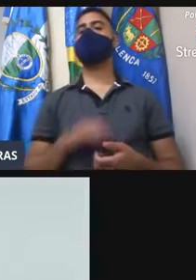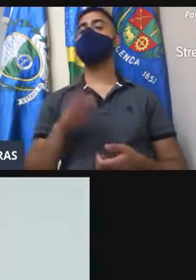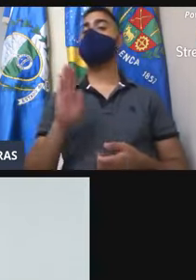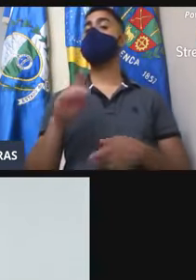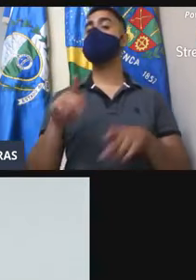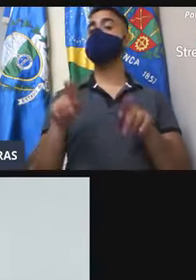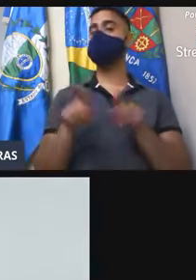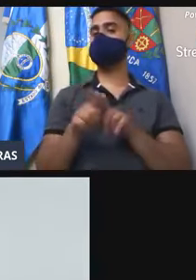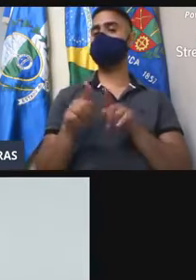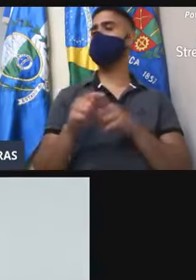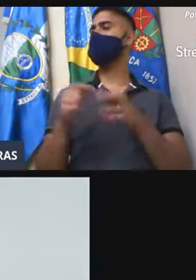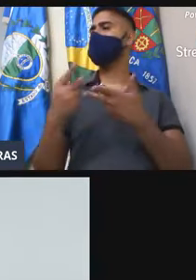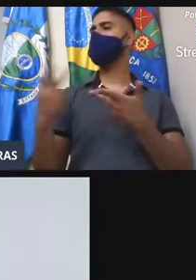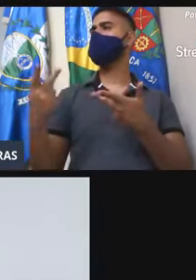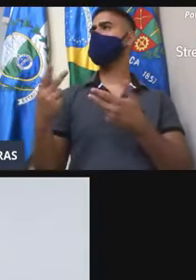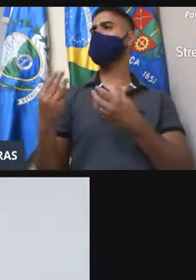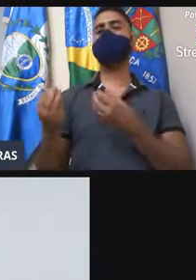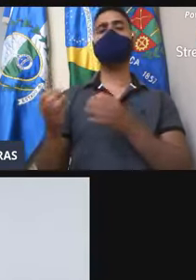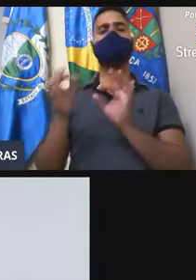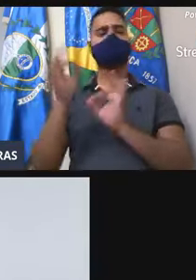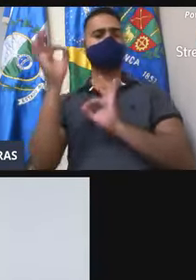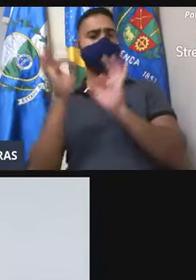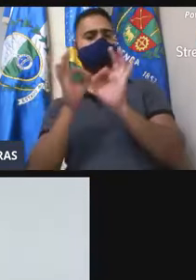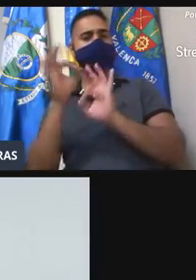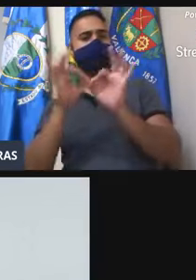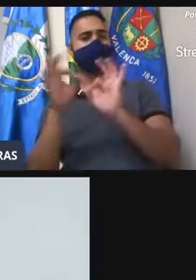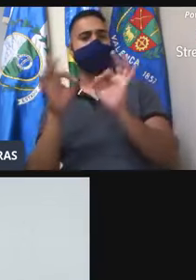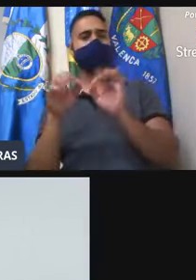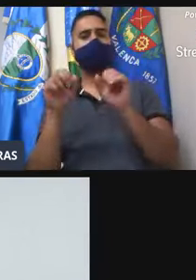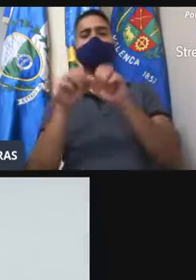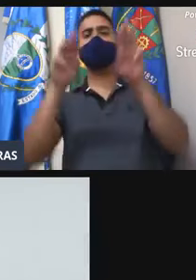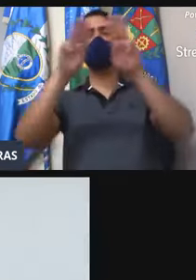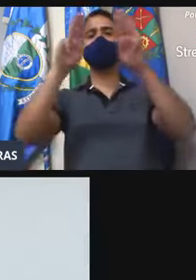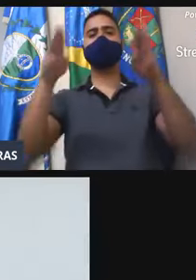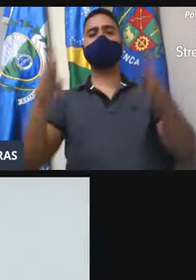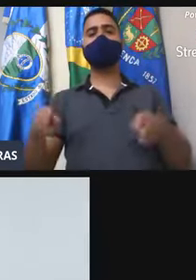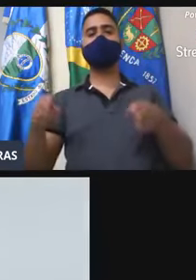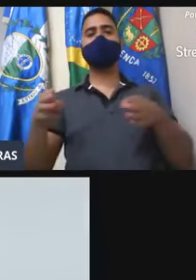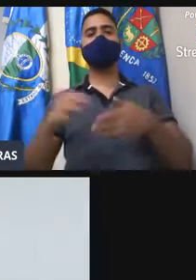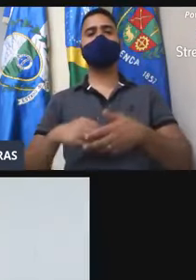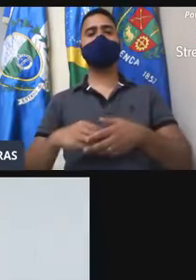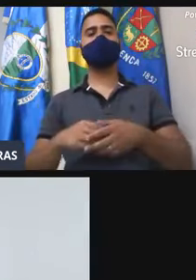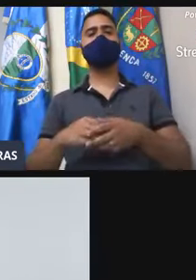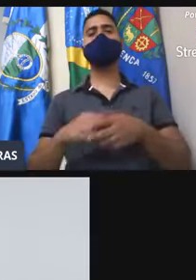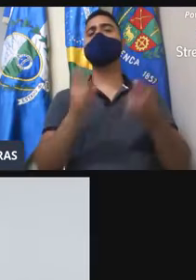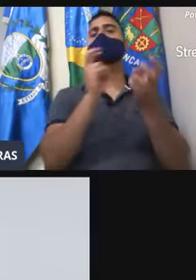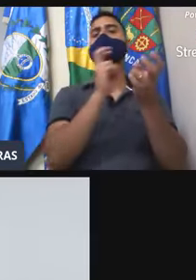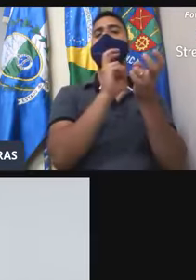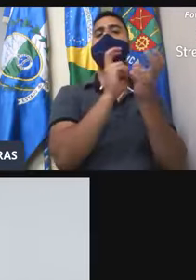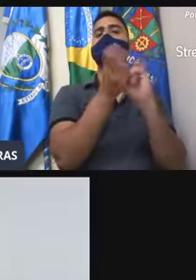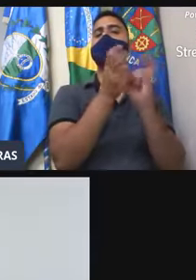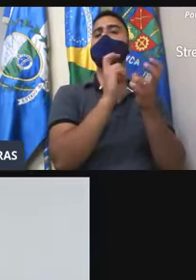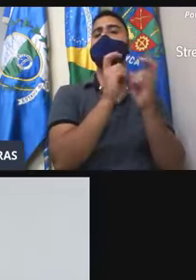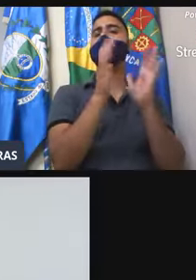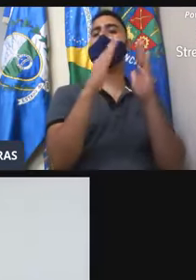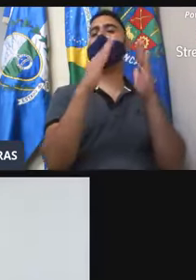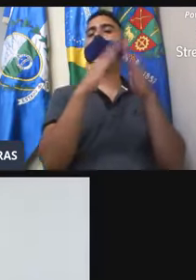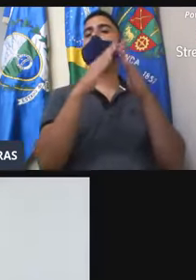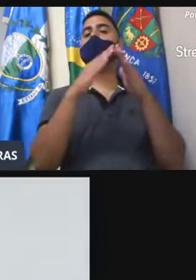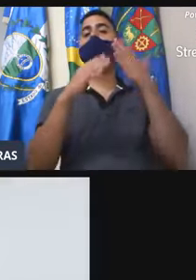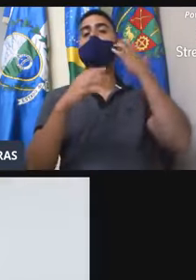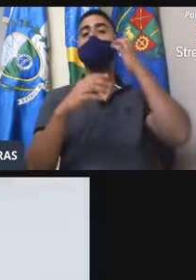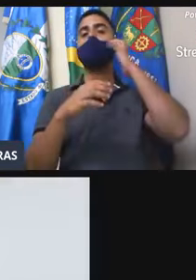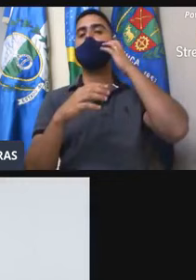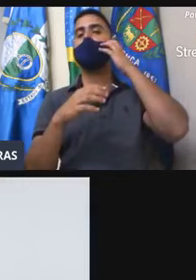disponibilizou alguns pertences para nós montarmos lá o museu da rede ferroviária na Casa Rosa.